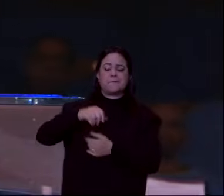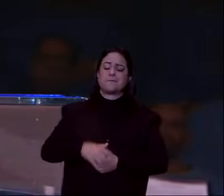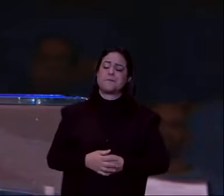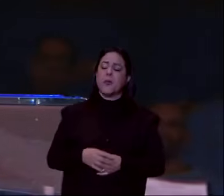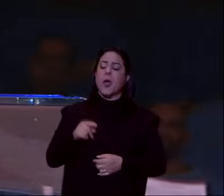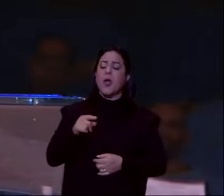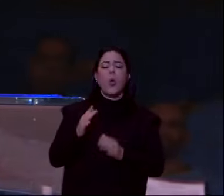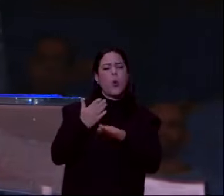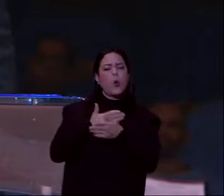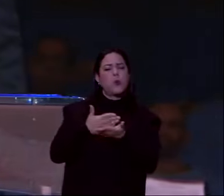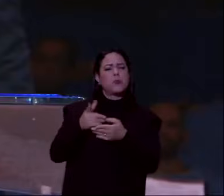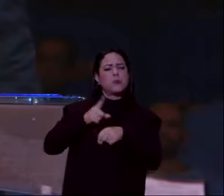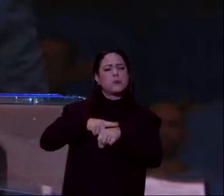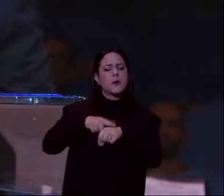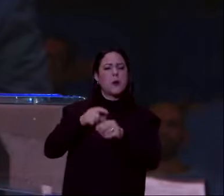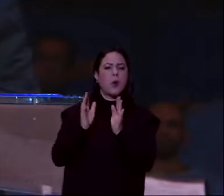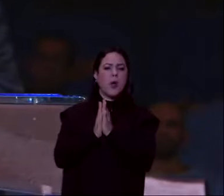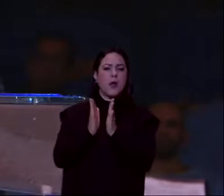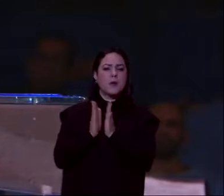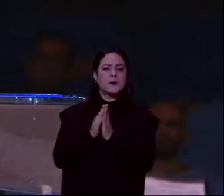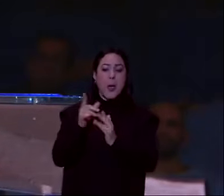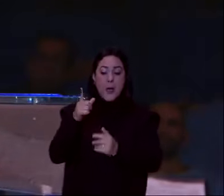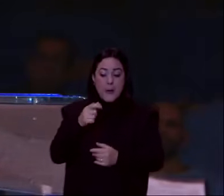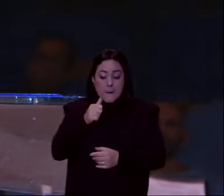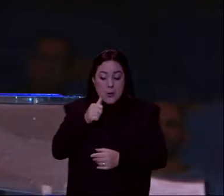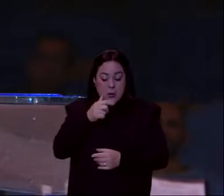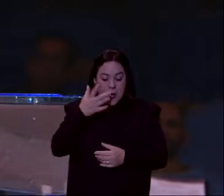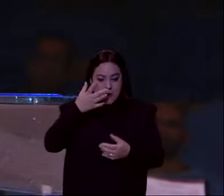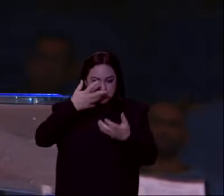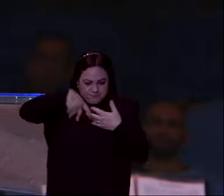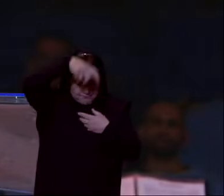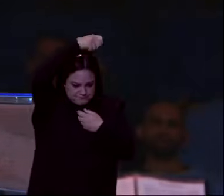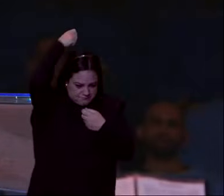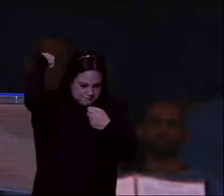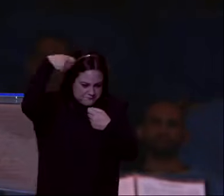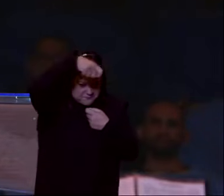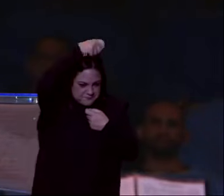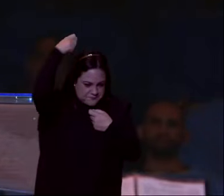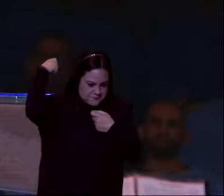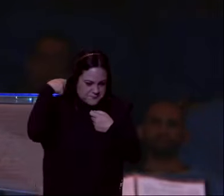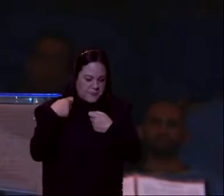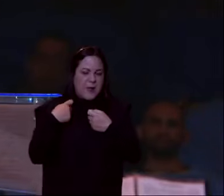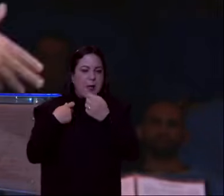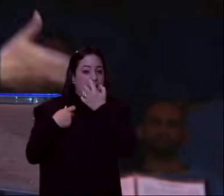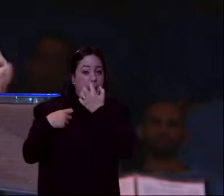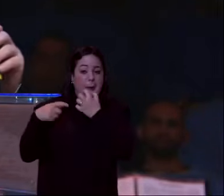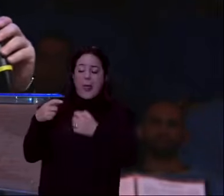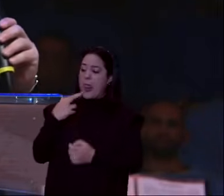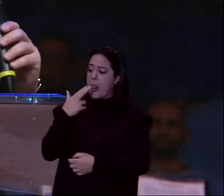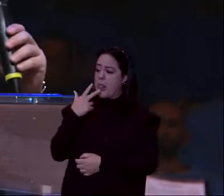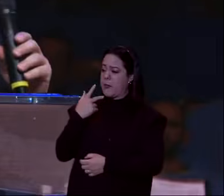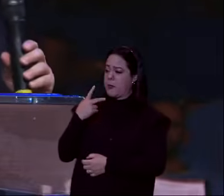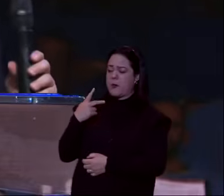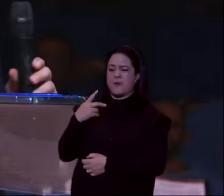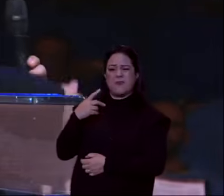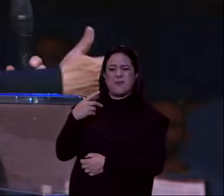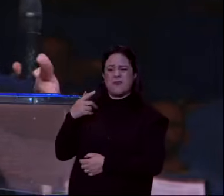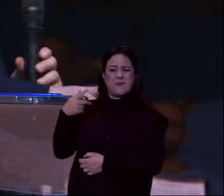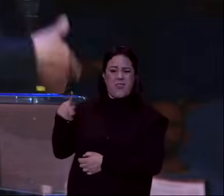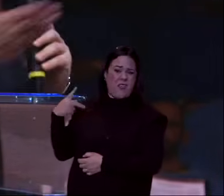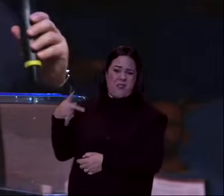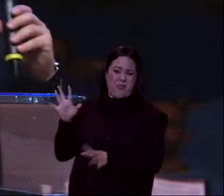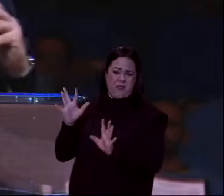de oração, aquela mulher coberta com o véu, e ela começou a falar na língua persa, e eu não